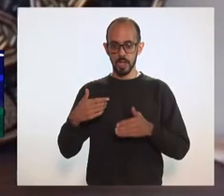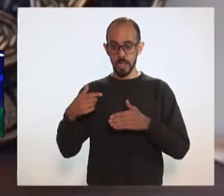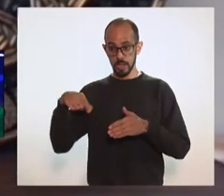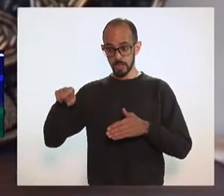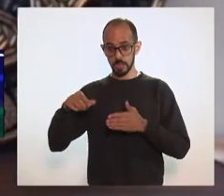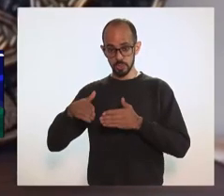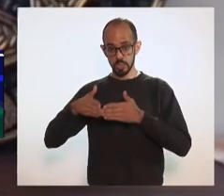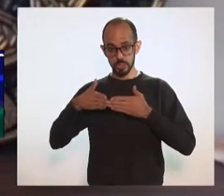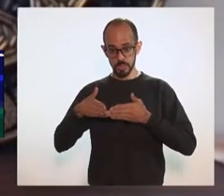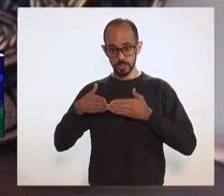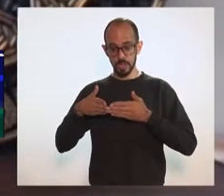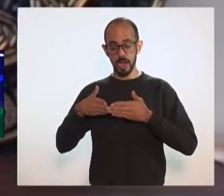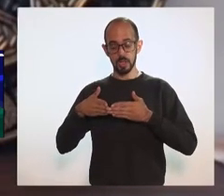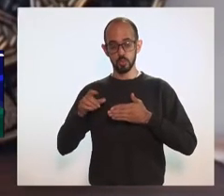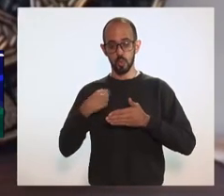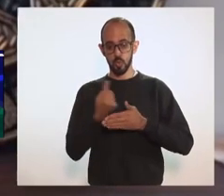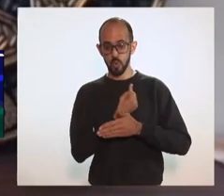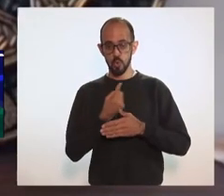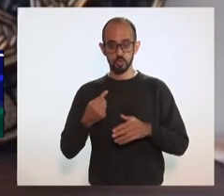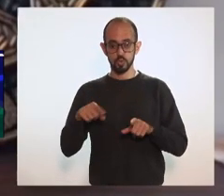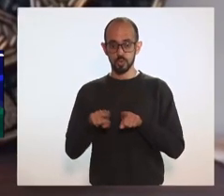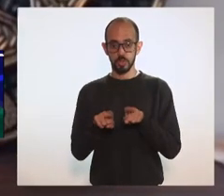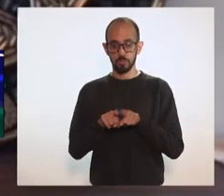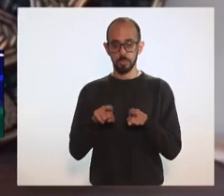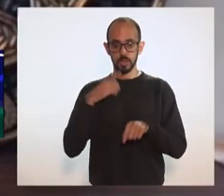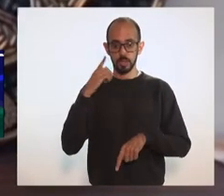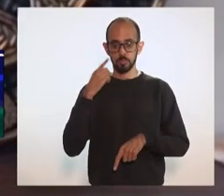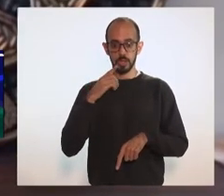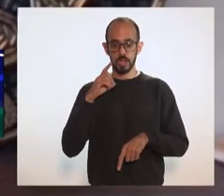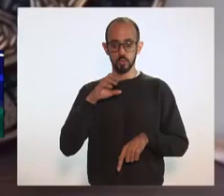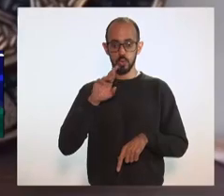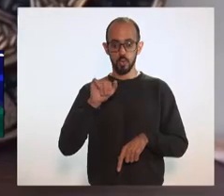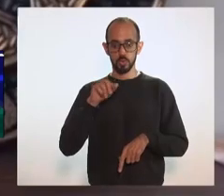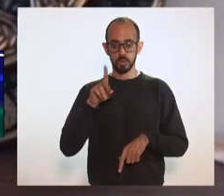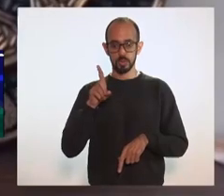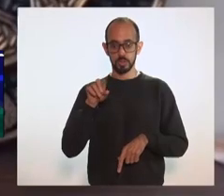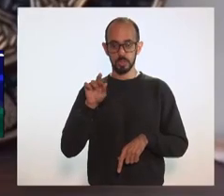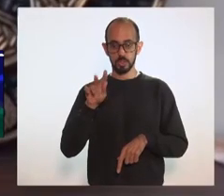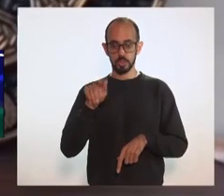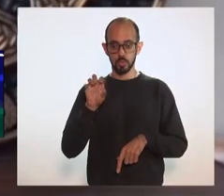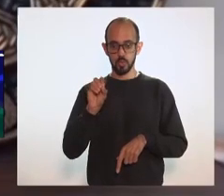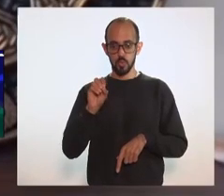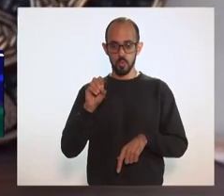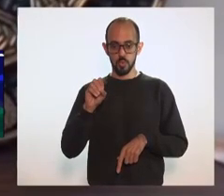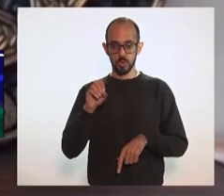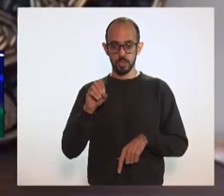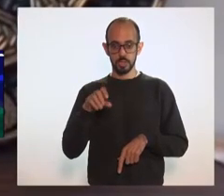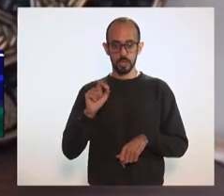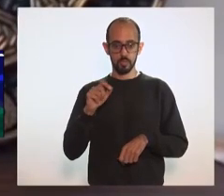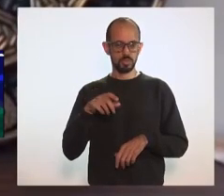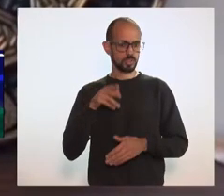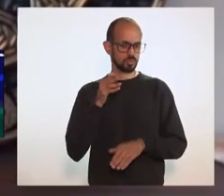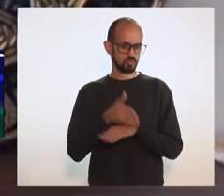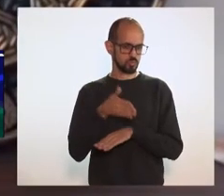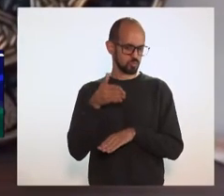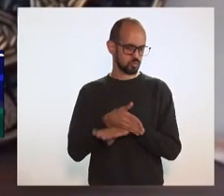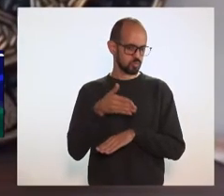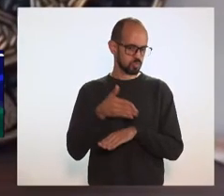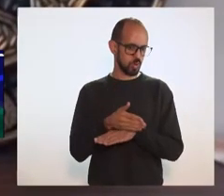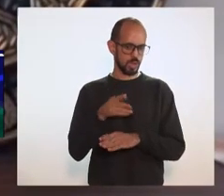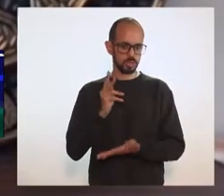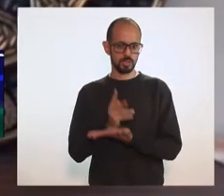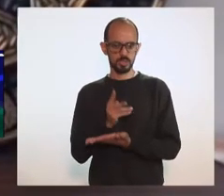contribuiu. Agradecer ao deputado Rodrigo Amorim, que teve em todas as sessões ali,